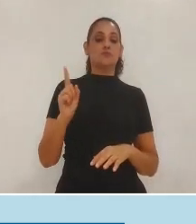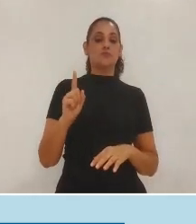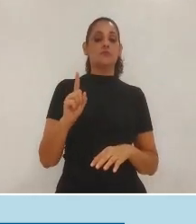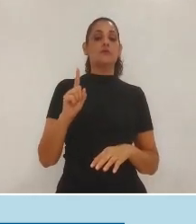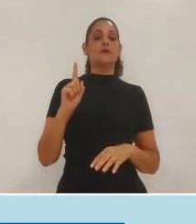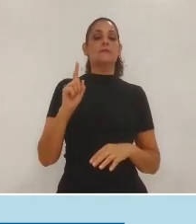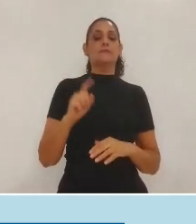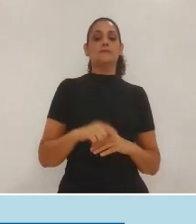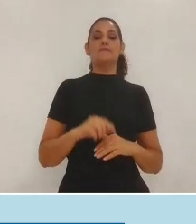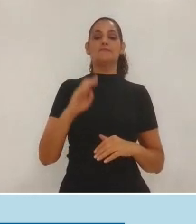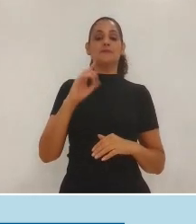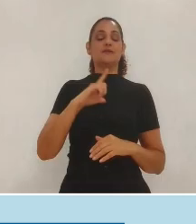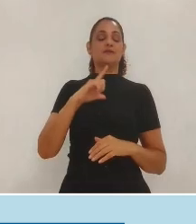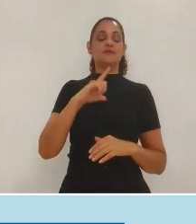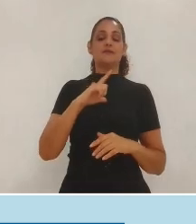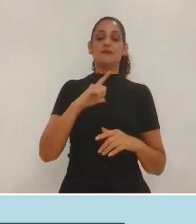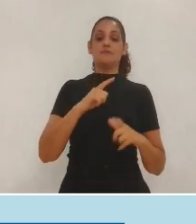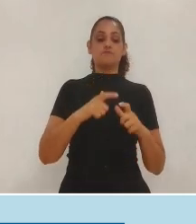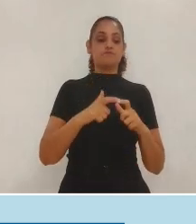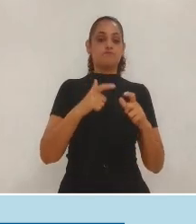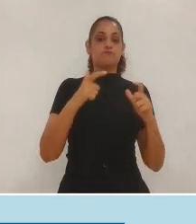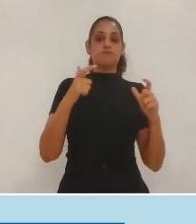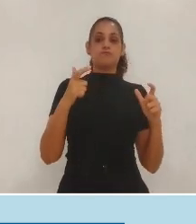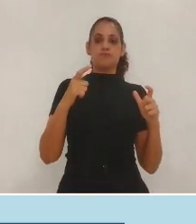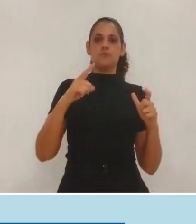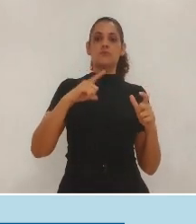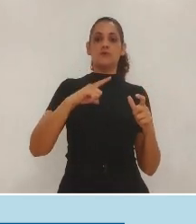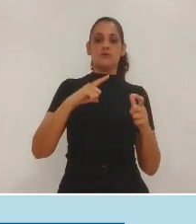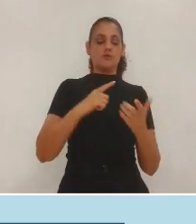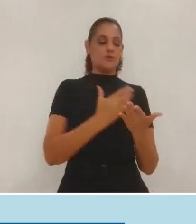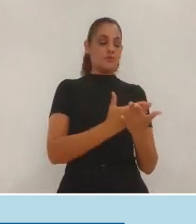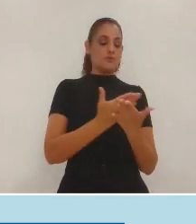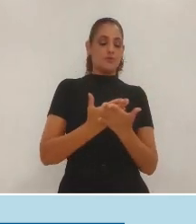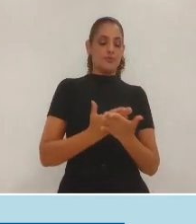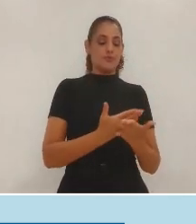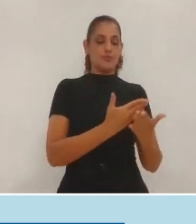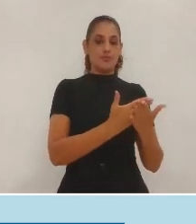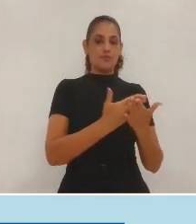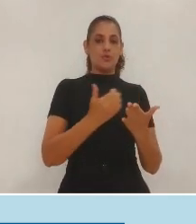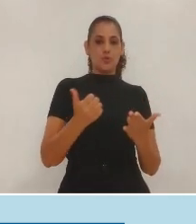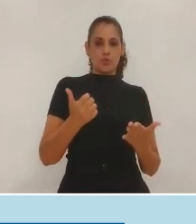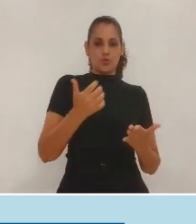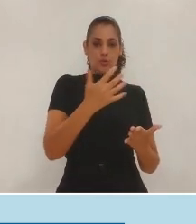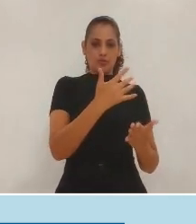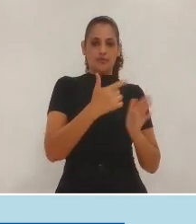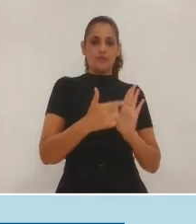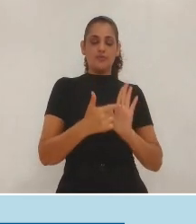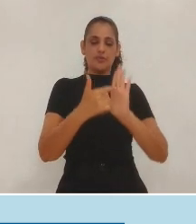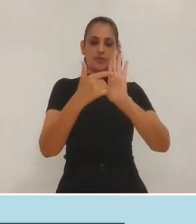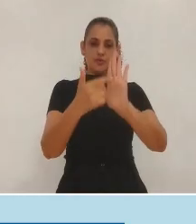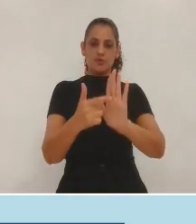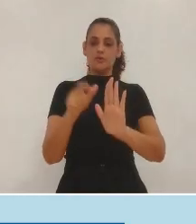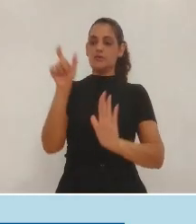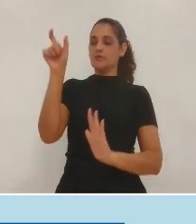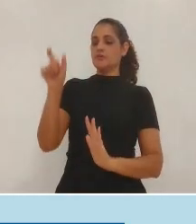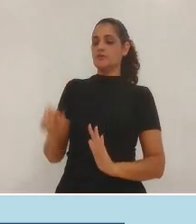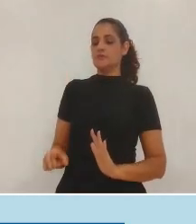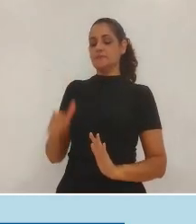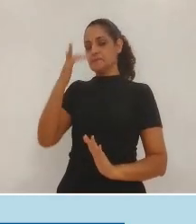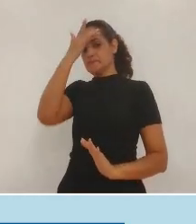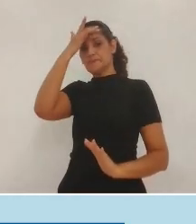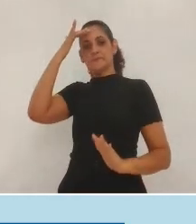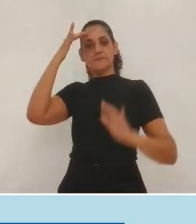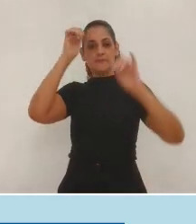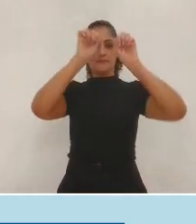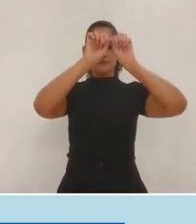prevalência. O estudo mais recente mostra que a probabilidade de uma pessoa autista